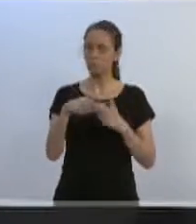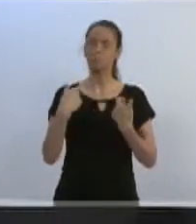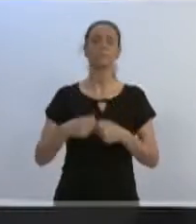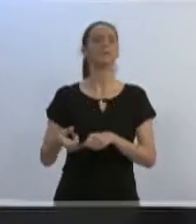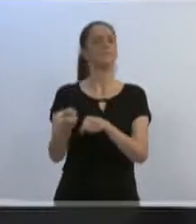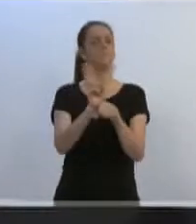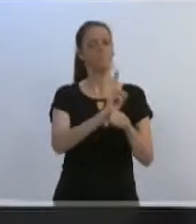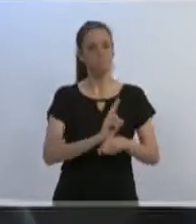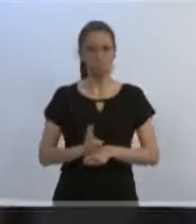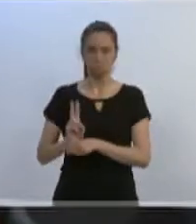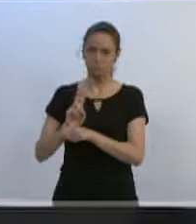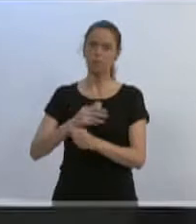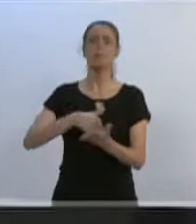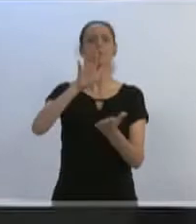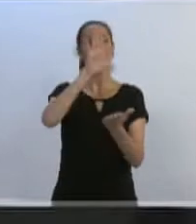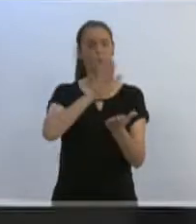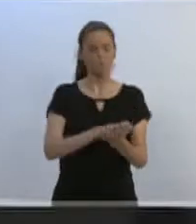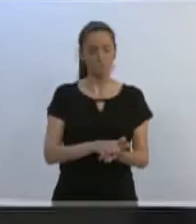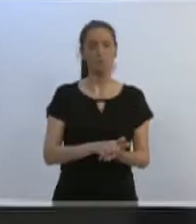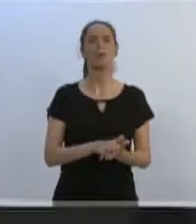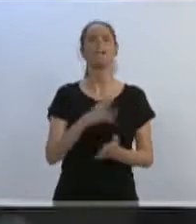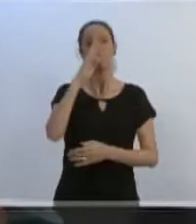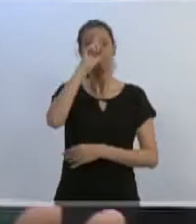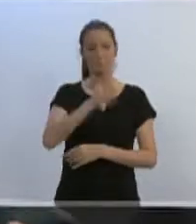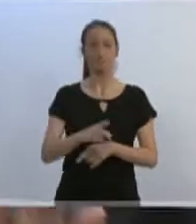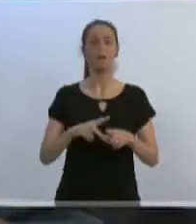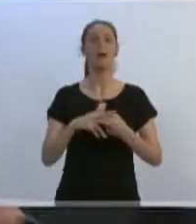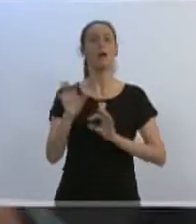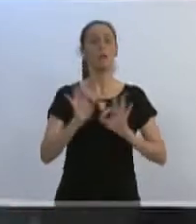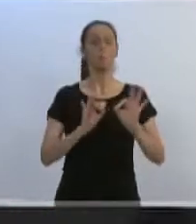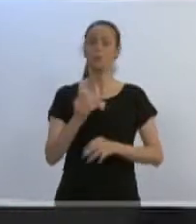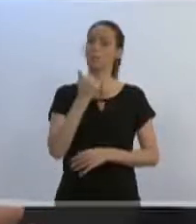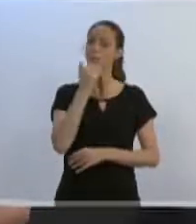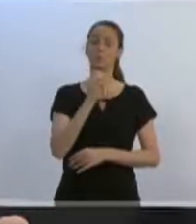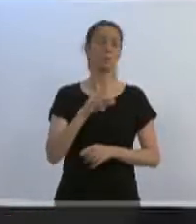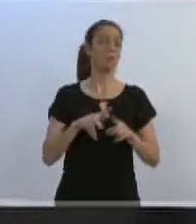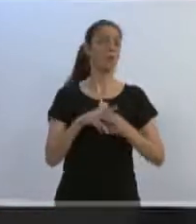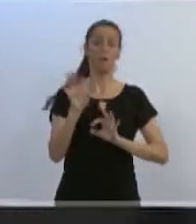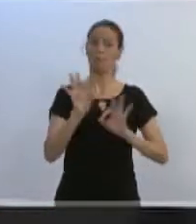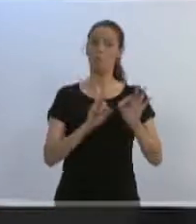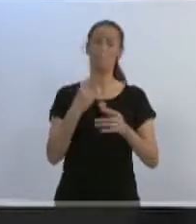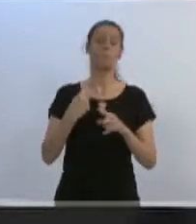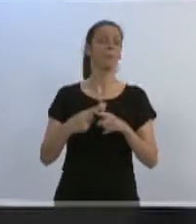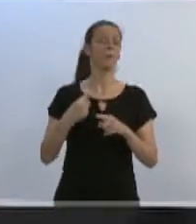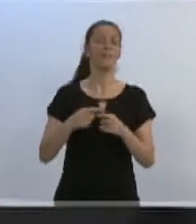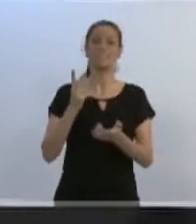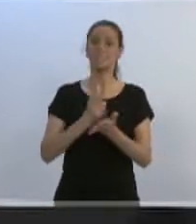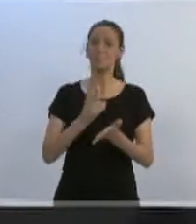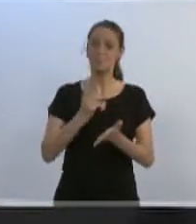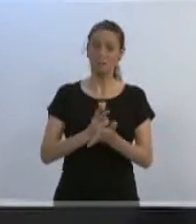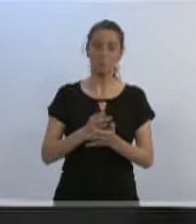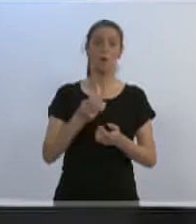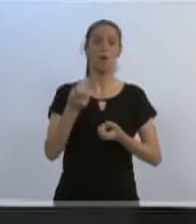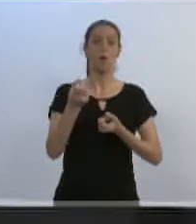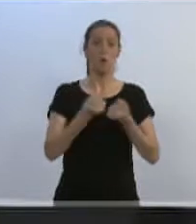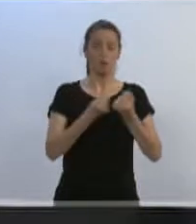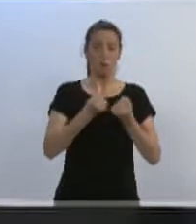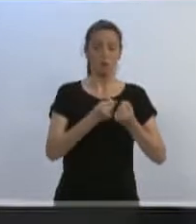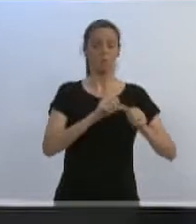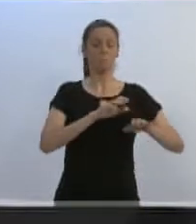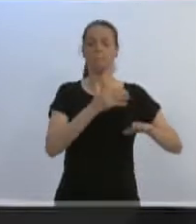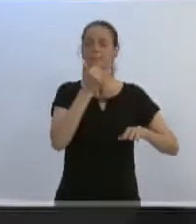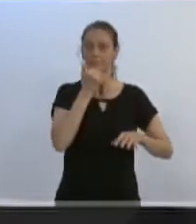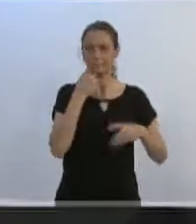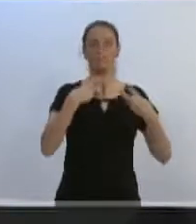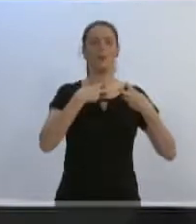atuar notificar e fazer um maxilar agora não vai tentar arrumar porque cada vez que conserta se continuar os homens lá estacionados fazendo